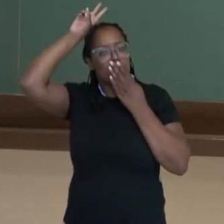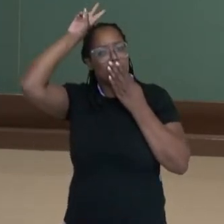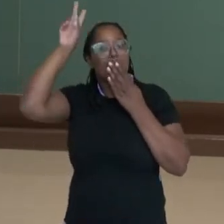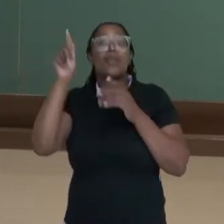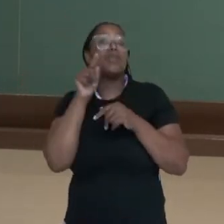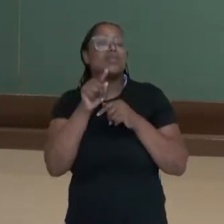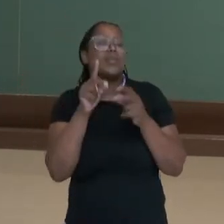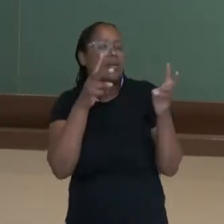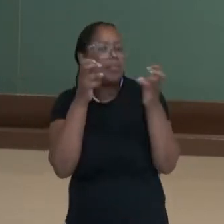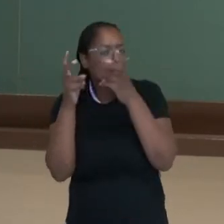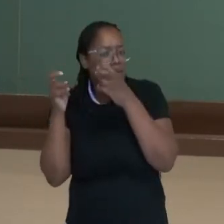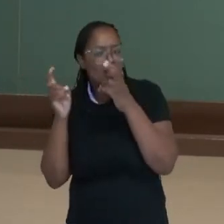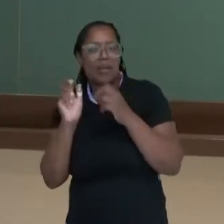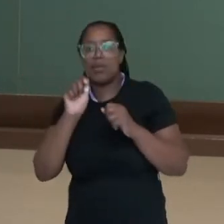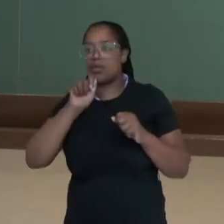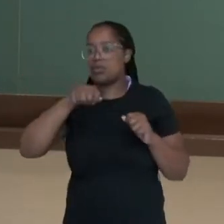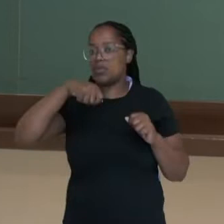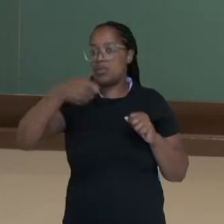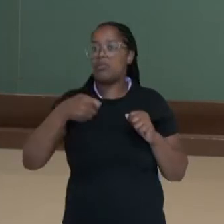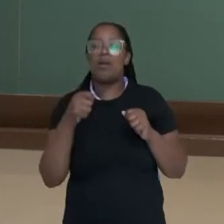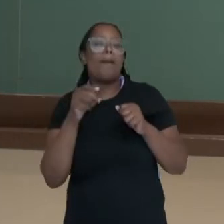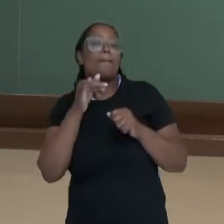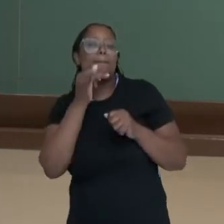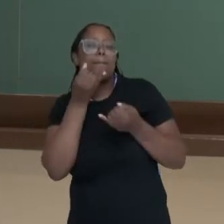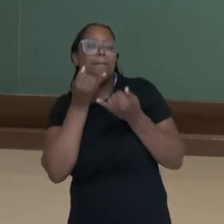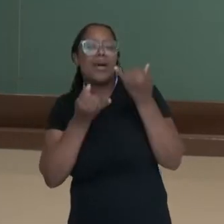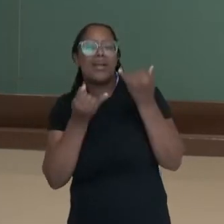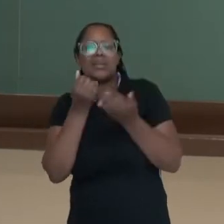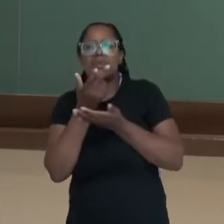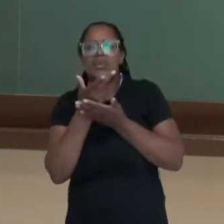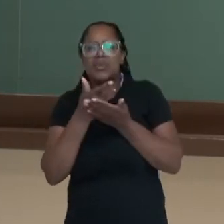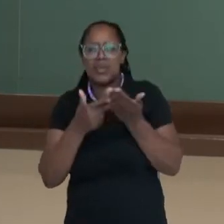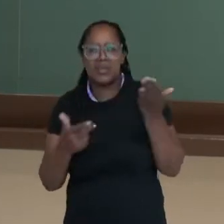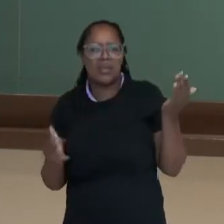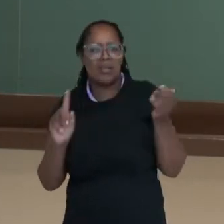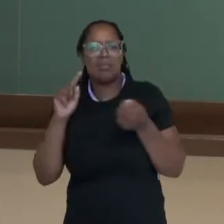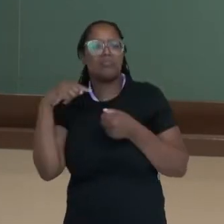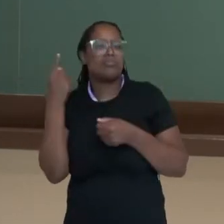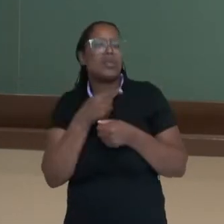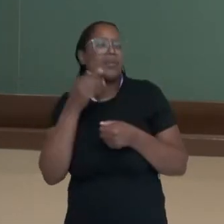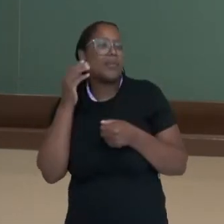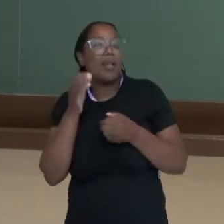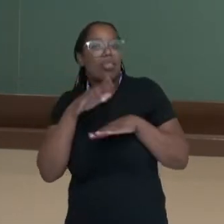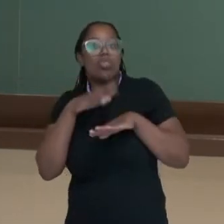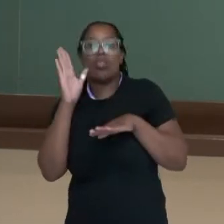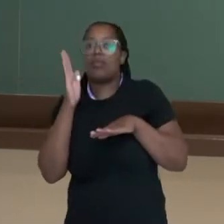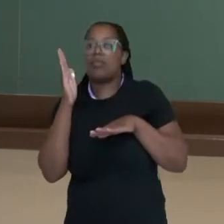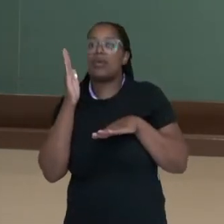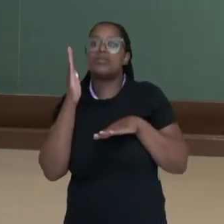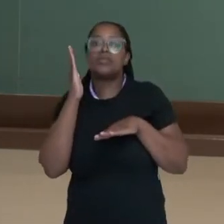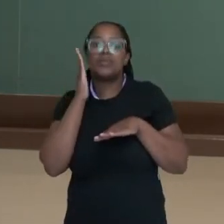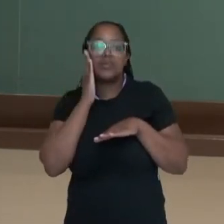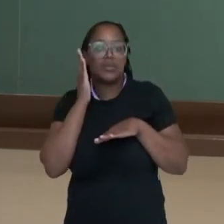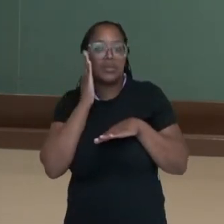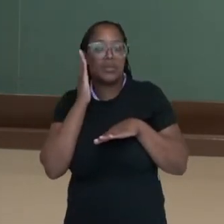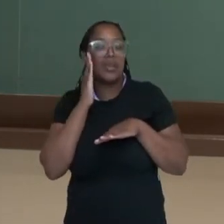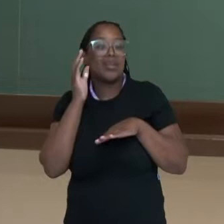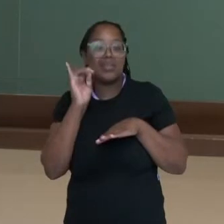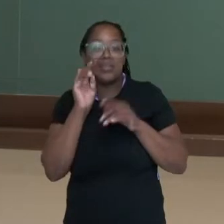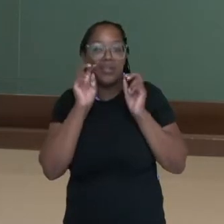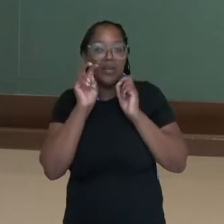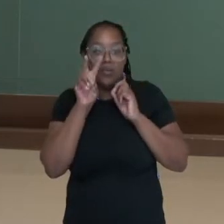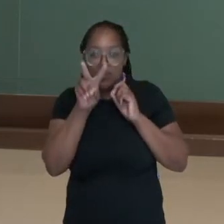símbolo é uma representação como se fosse um desenho, não vamos falar assim, né? Para a gente entender mais fácil. Mas, quando eu olho